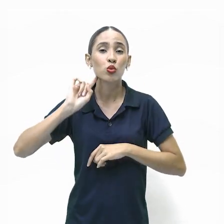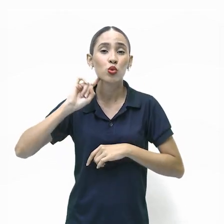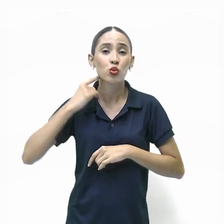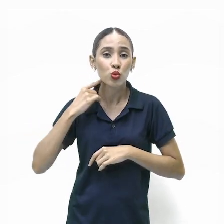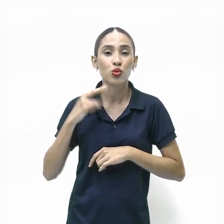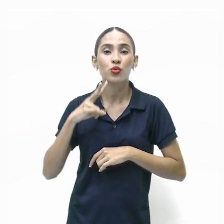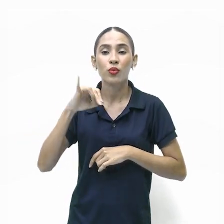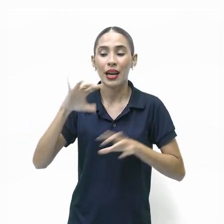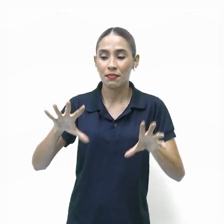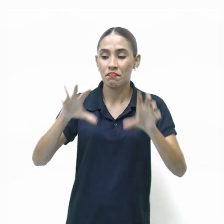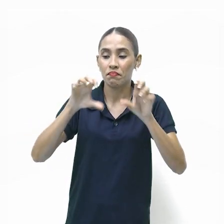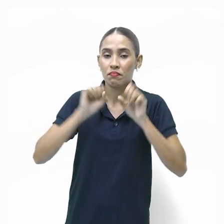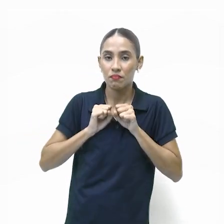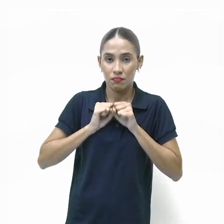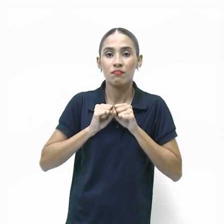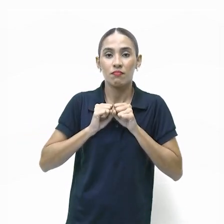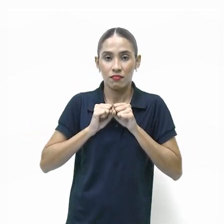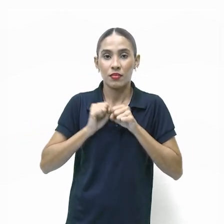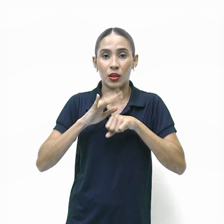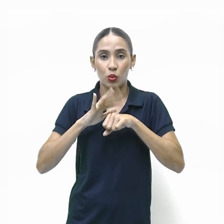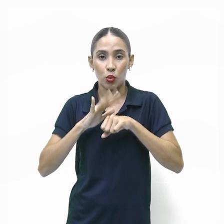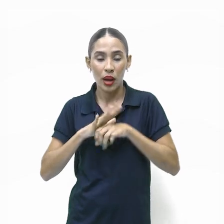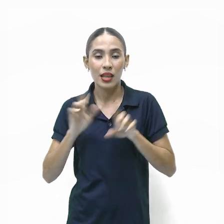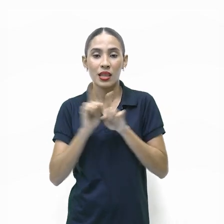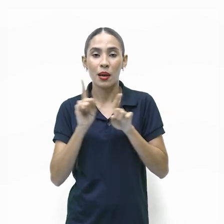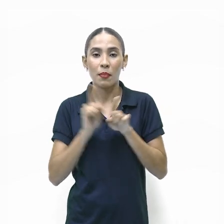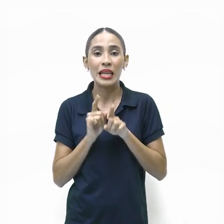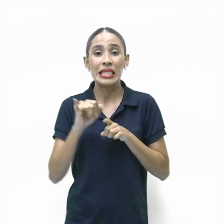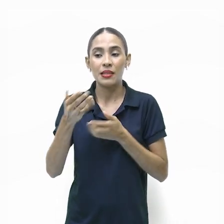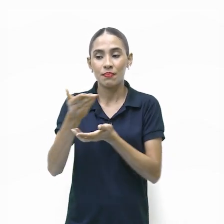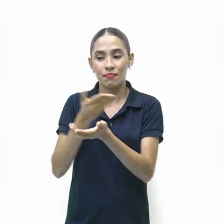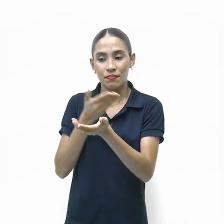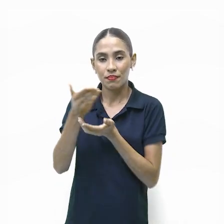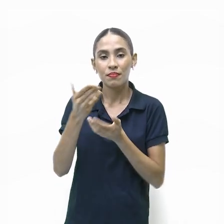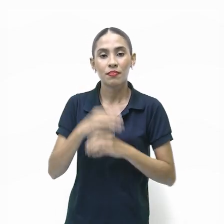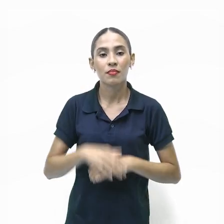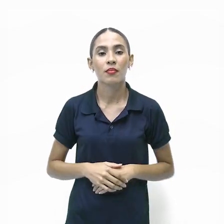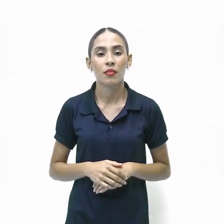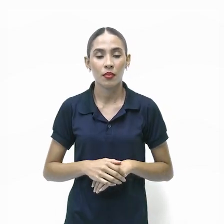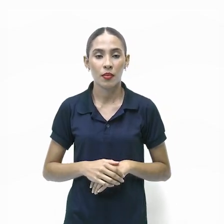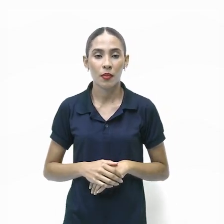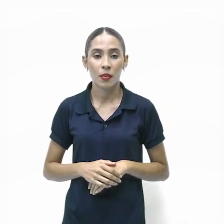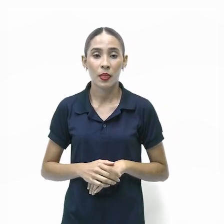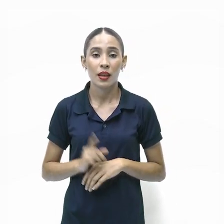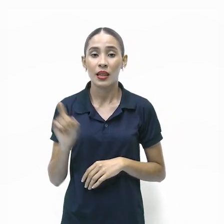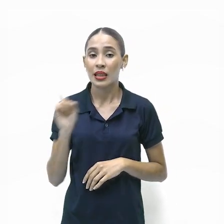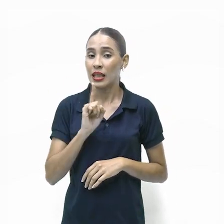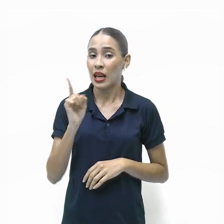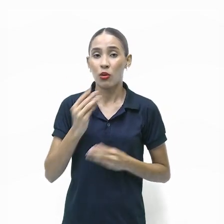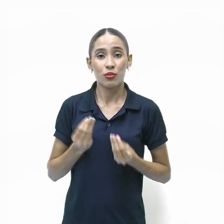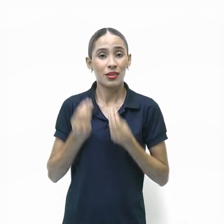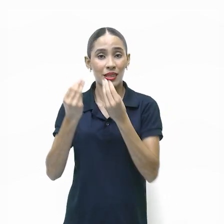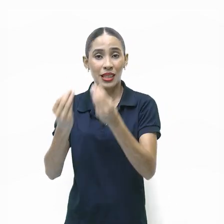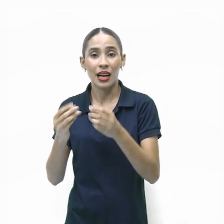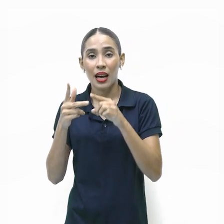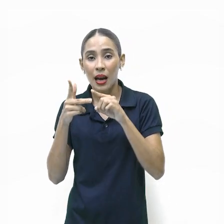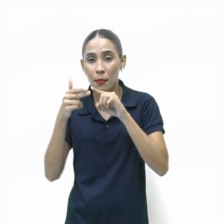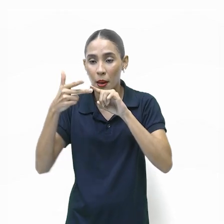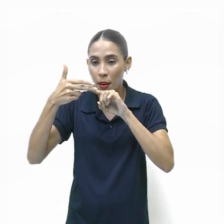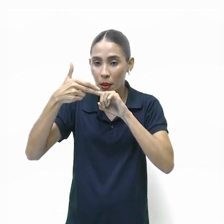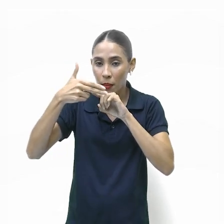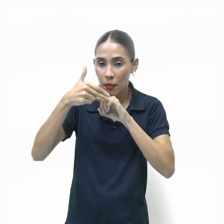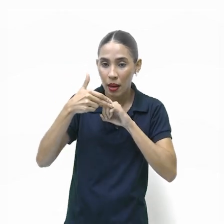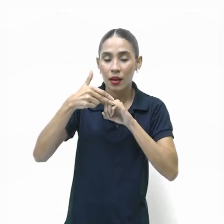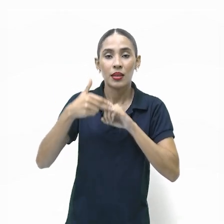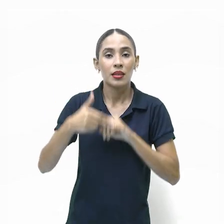essa infecção através, né, desse compartilhamento. Não compartilhar alicates, cortadores de